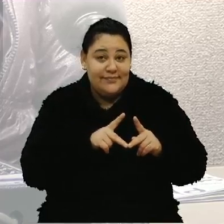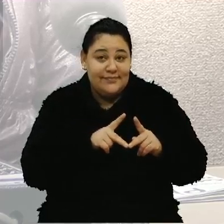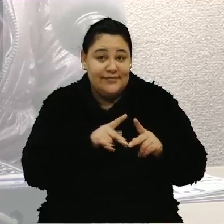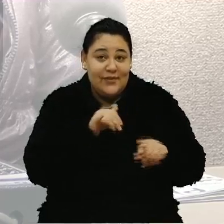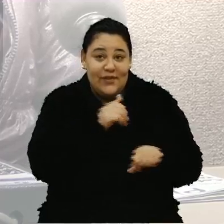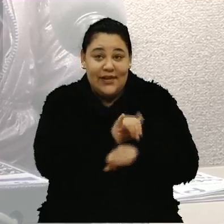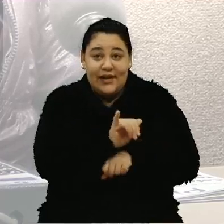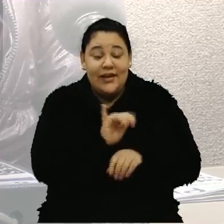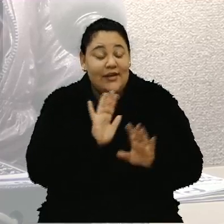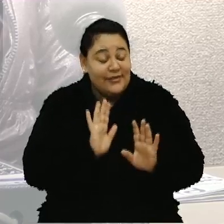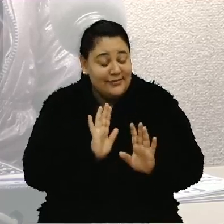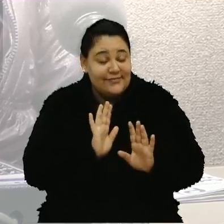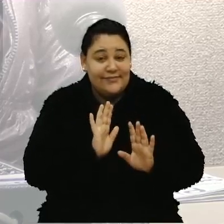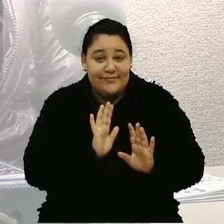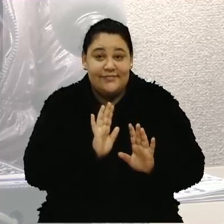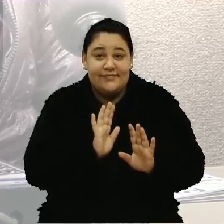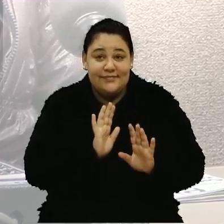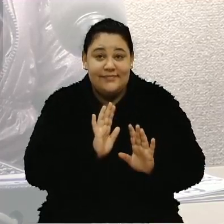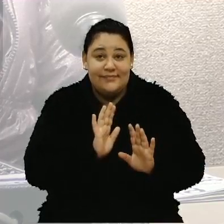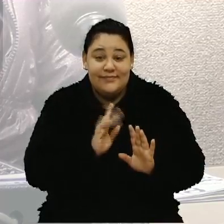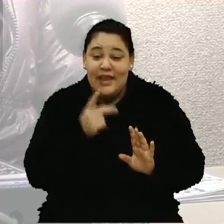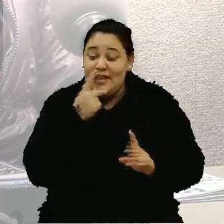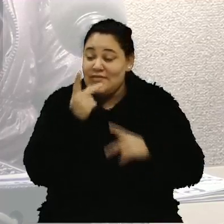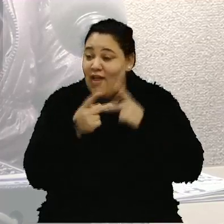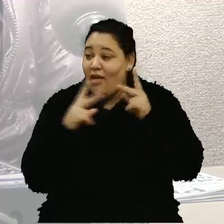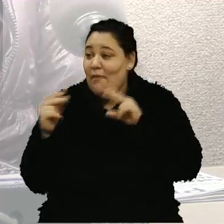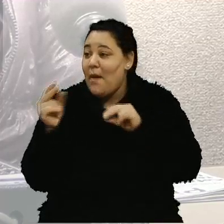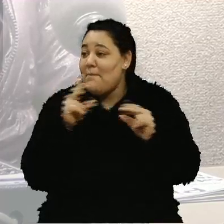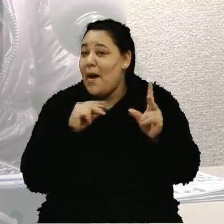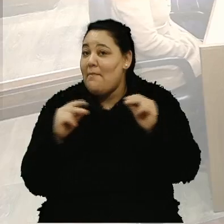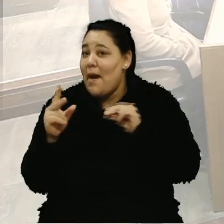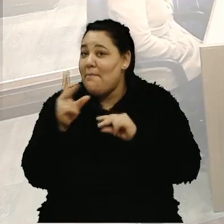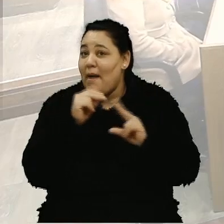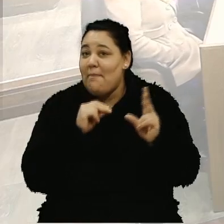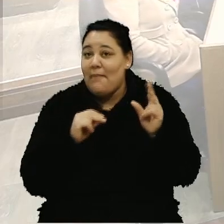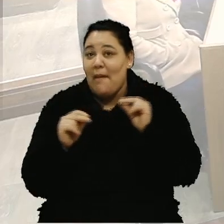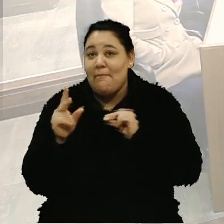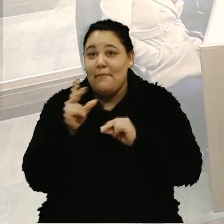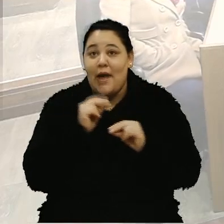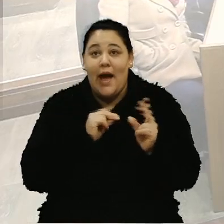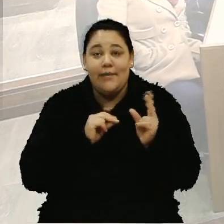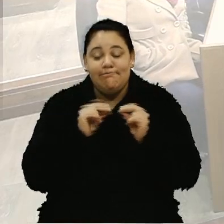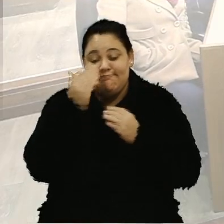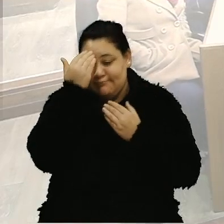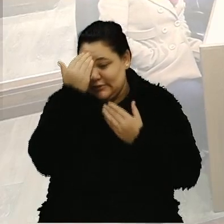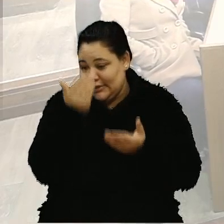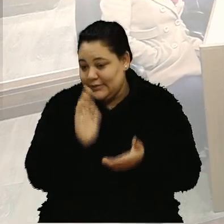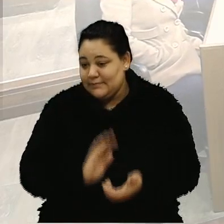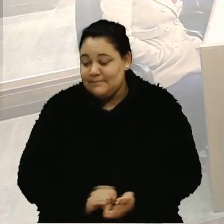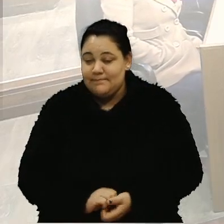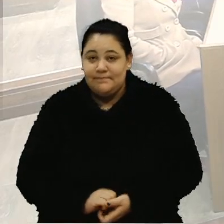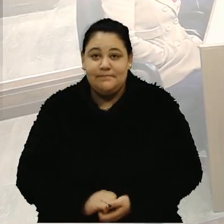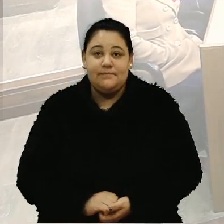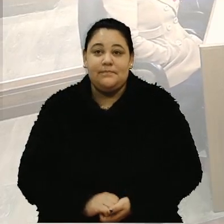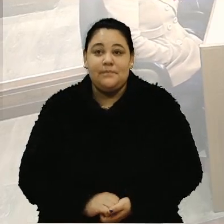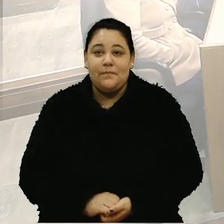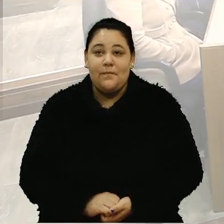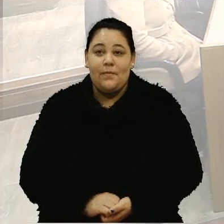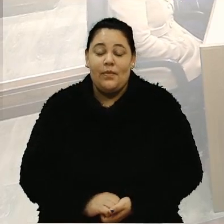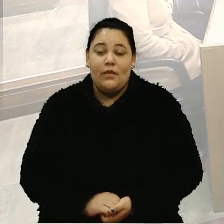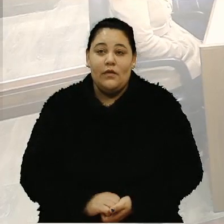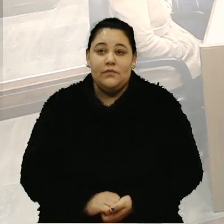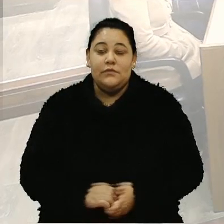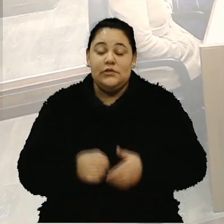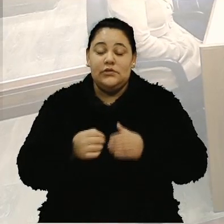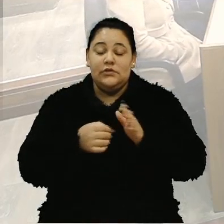da sereia, né? Muito obrigado. Obrigado, vereador Gladys. Não, eu falei antes de passar a